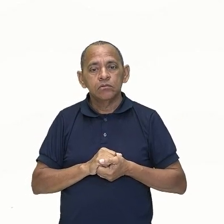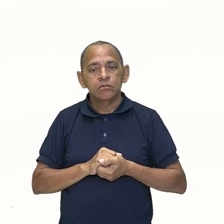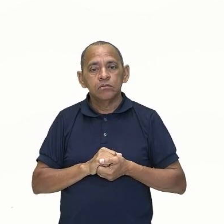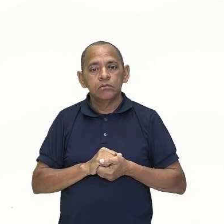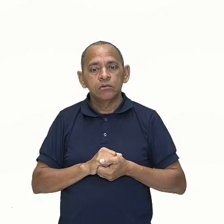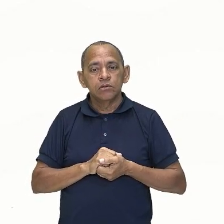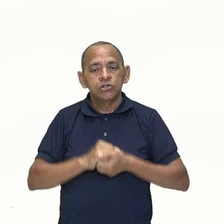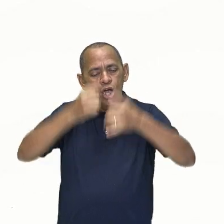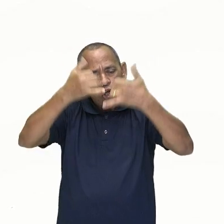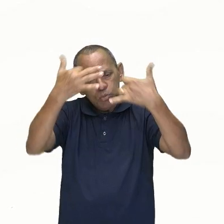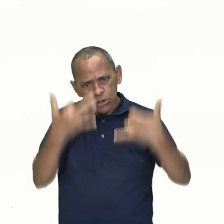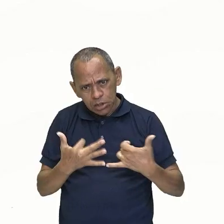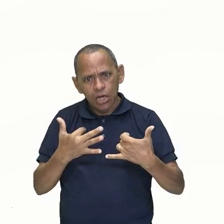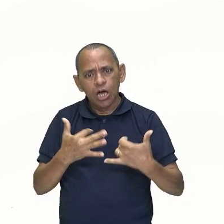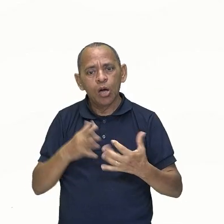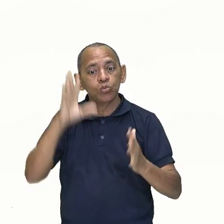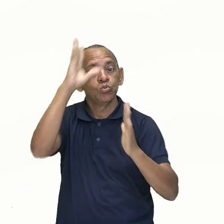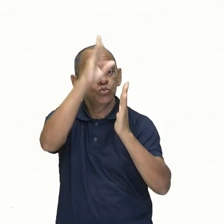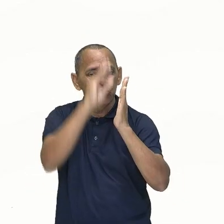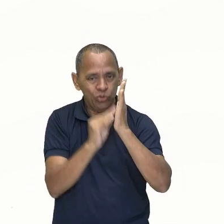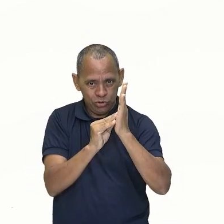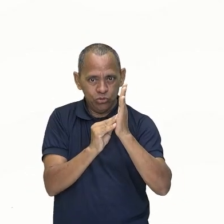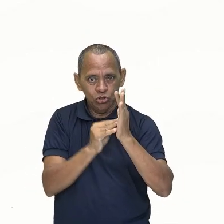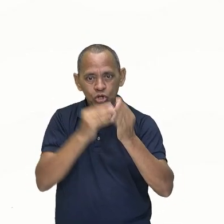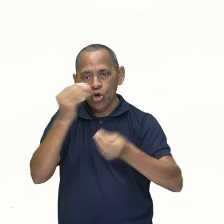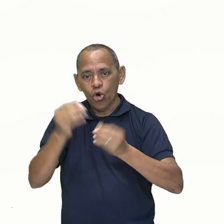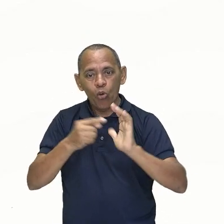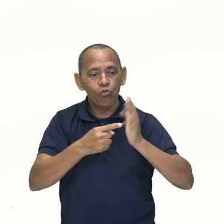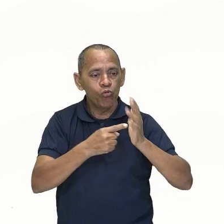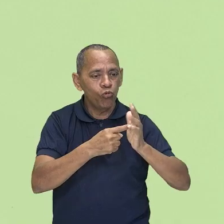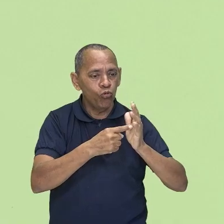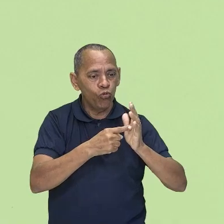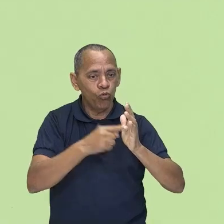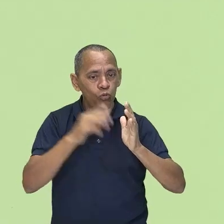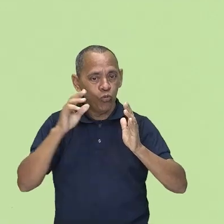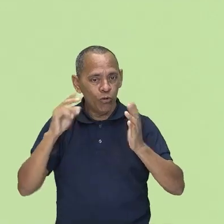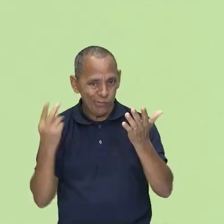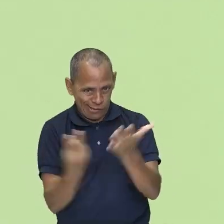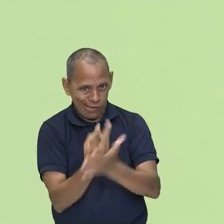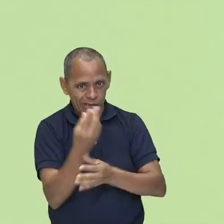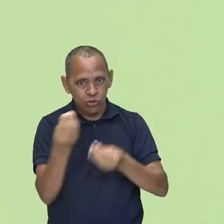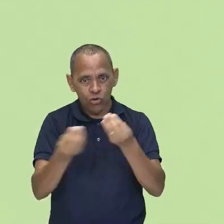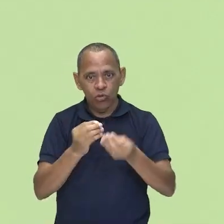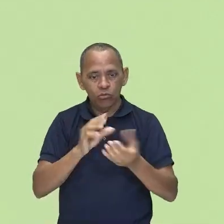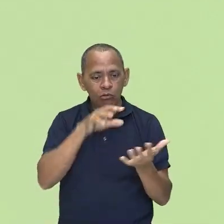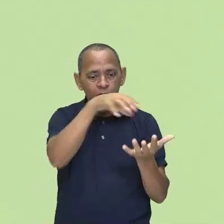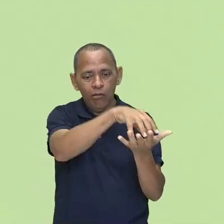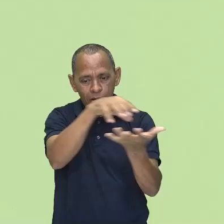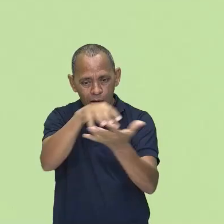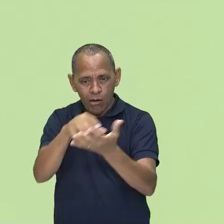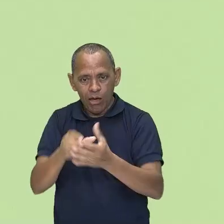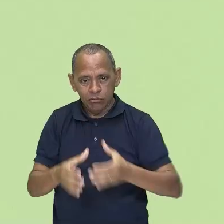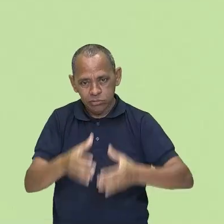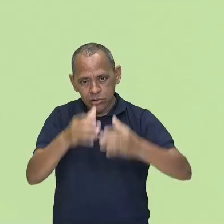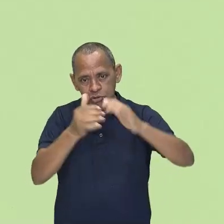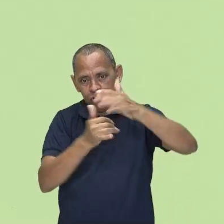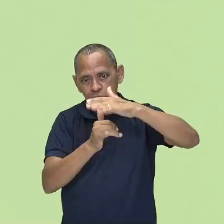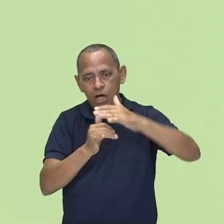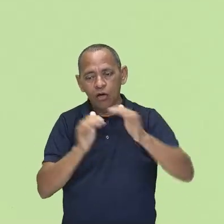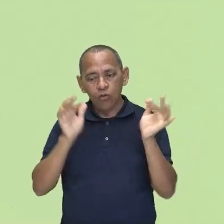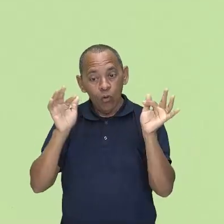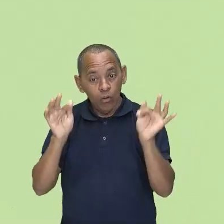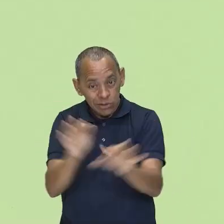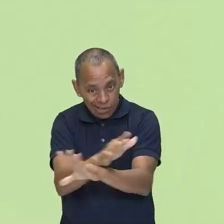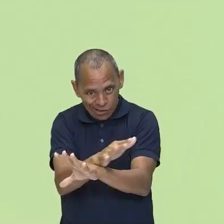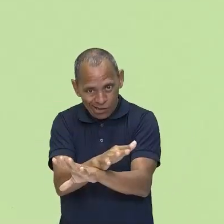nós terminamos de explicar aí o funcionamento da nossa usina nuclear, eu vou encerrar a aula aqui com vocês, eu espero